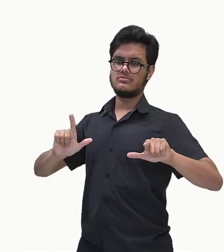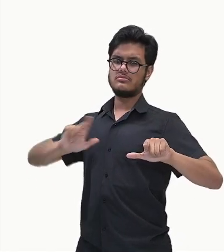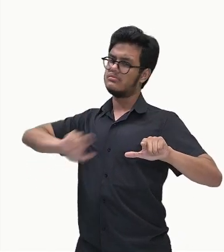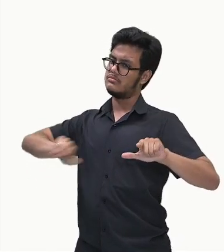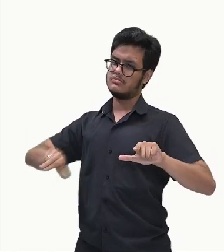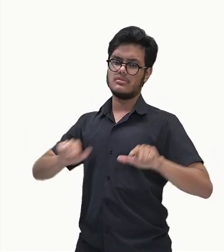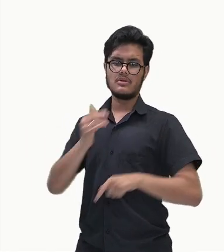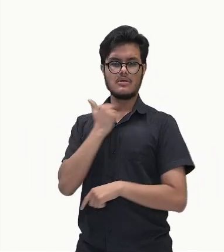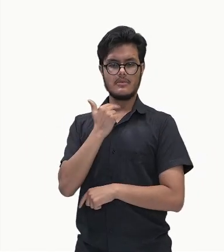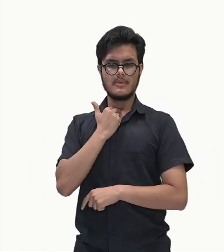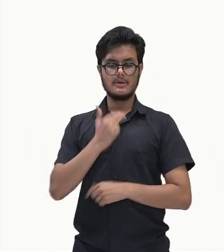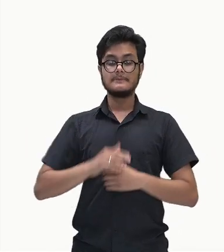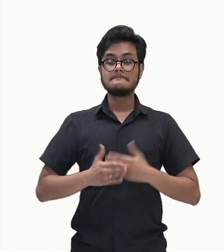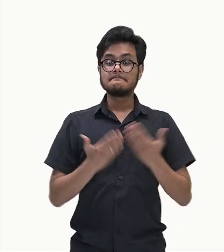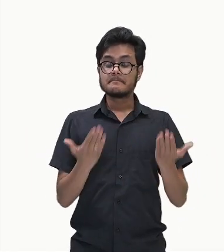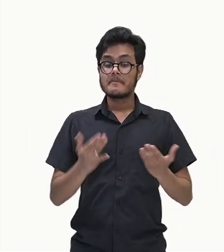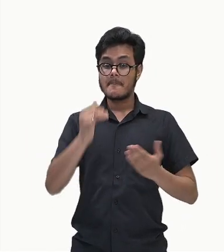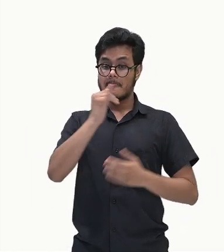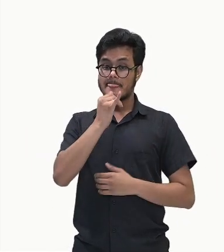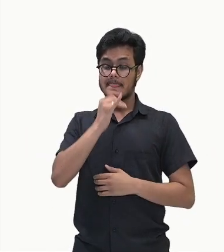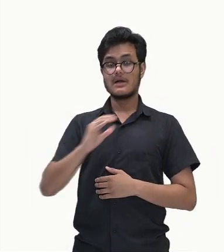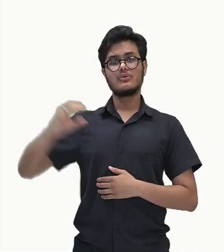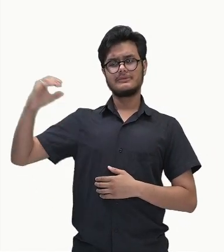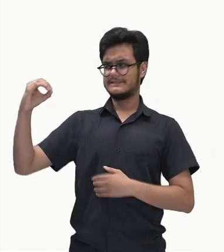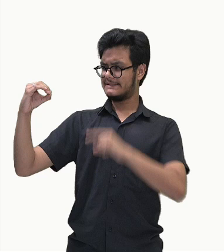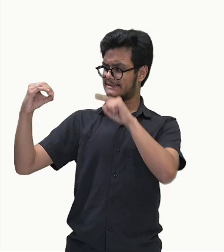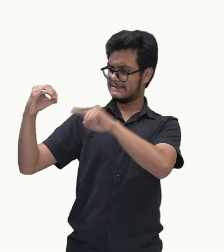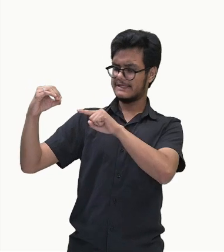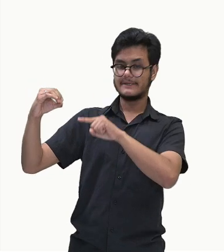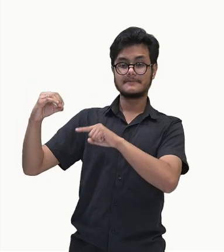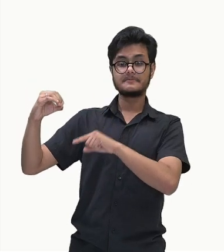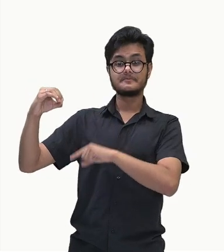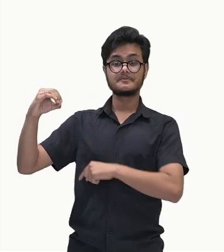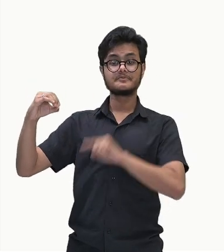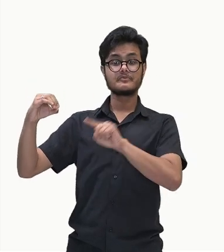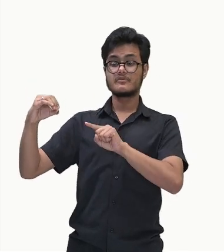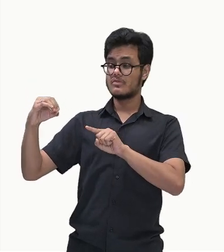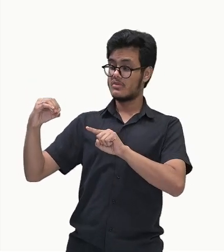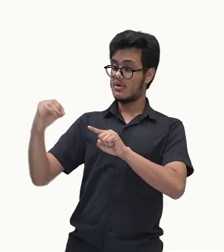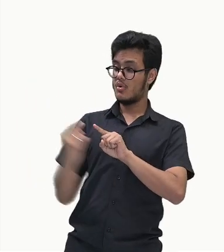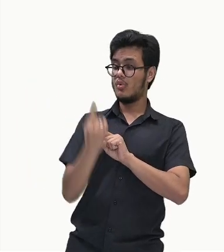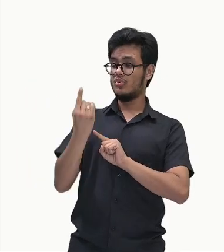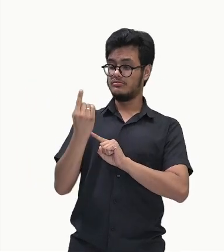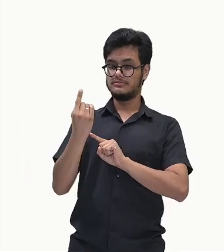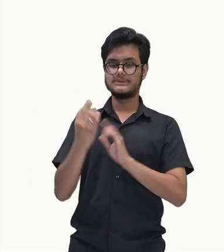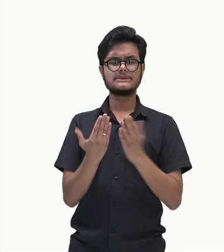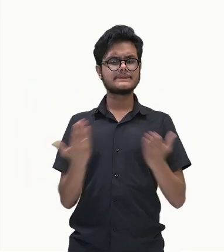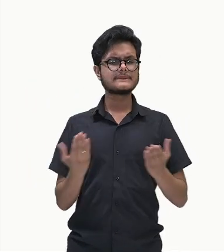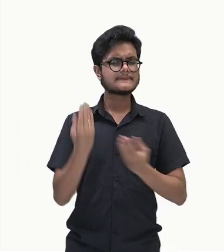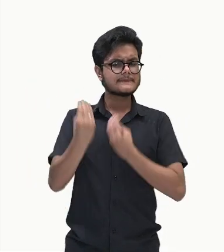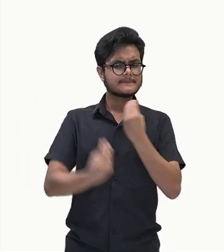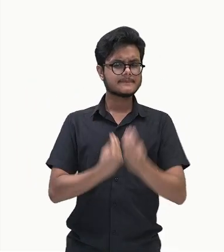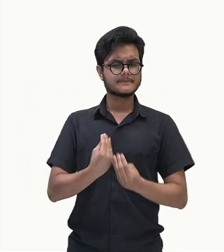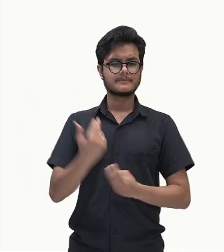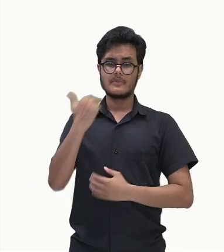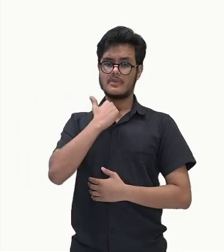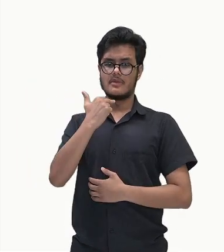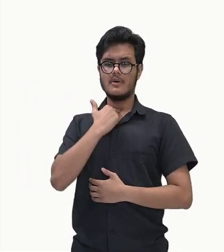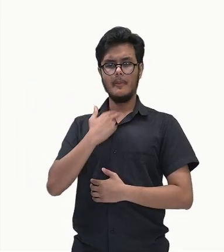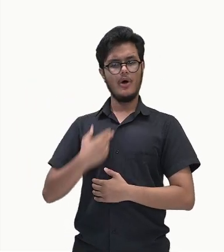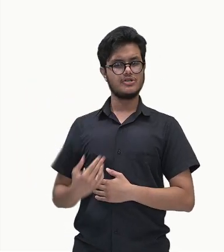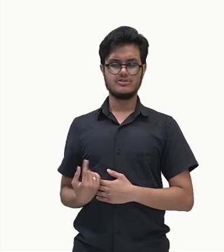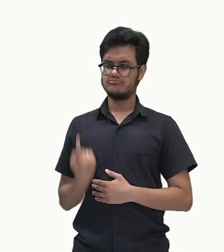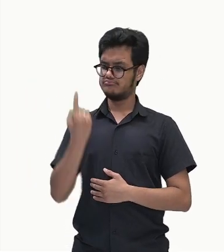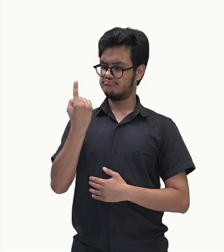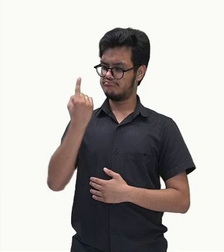l e o último algarismo é zero e o penúltimo algarismo é um então não podemos usar nem